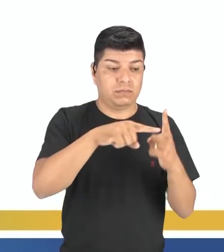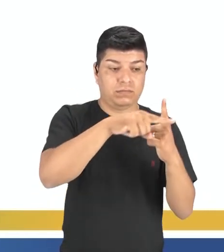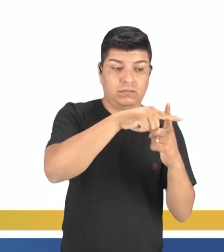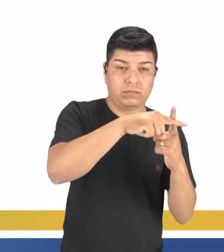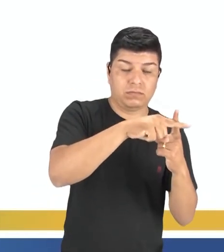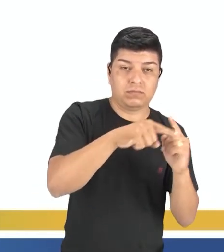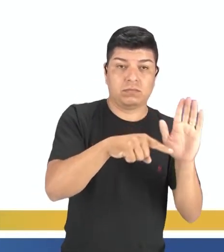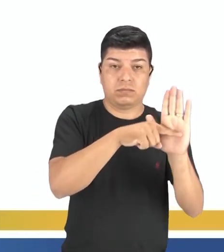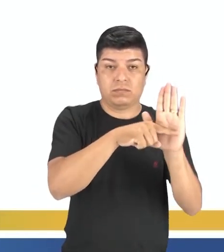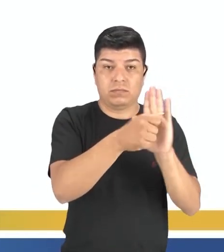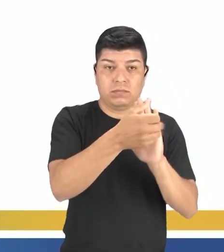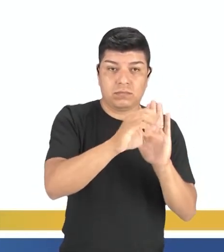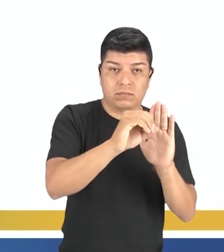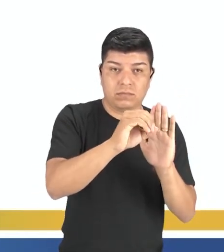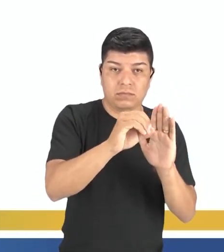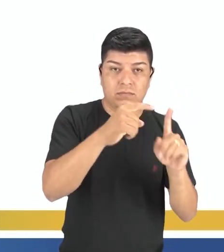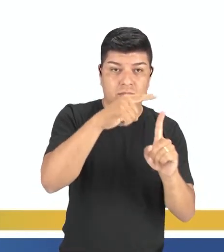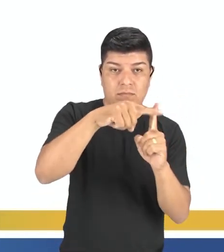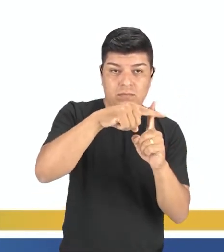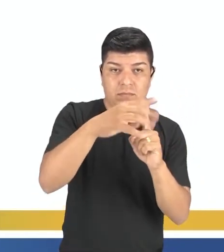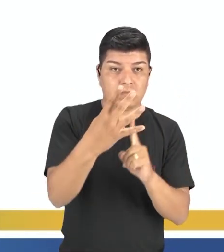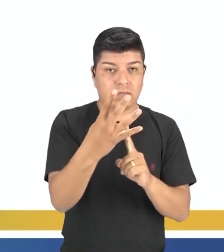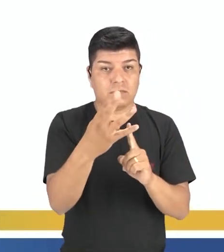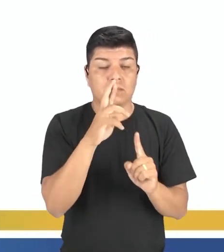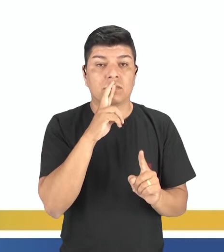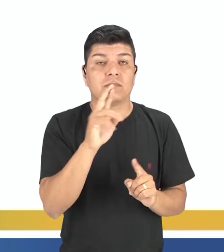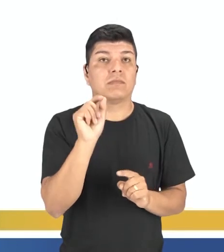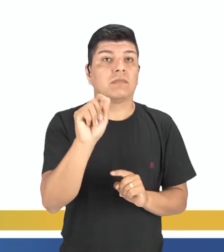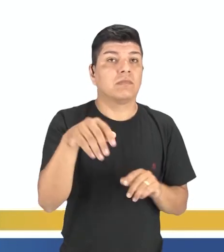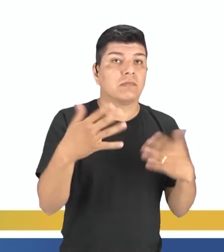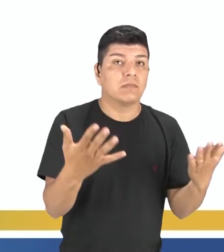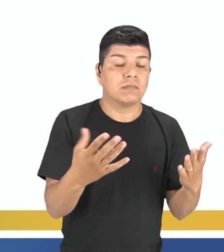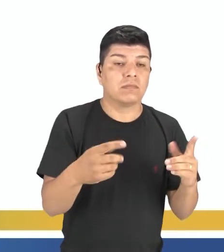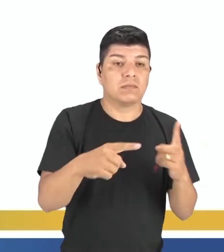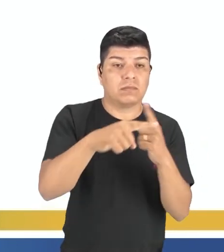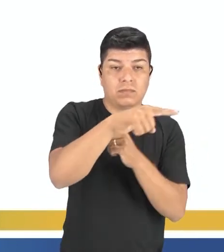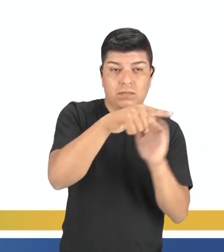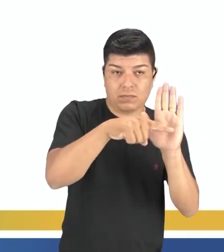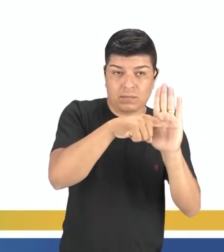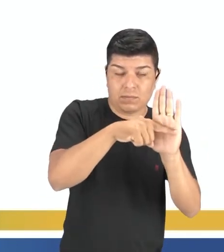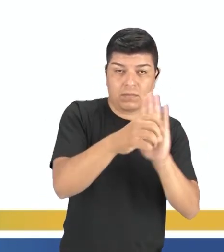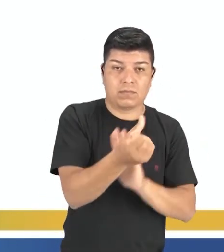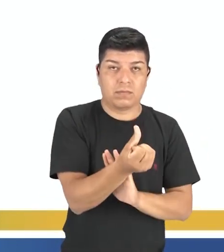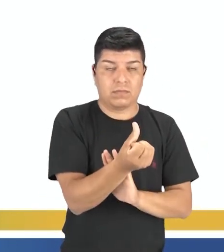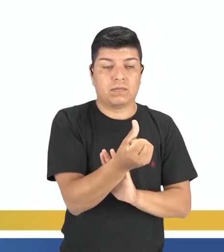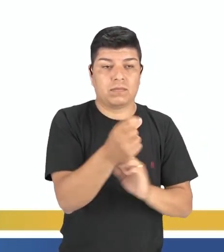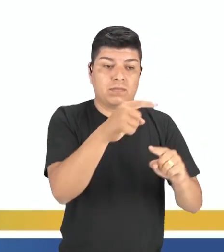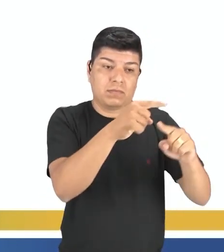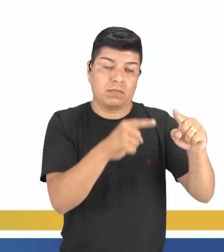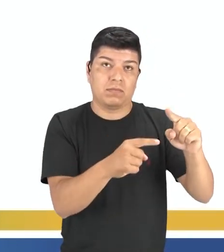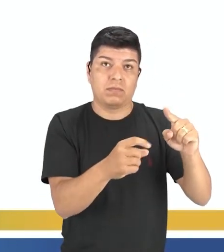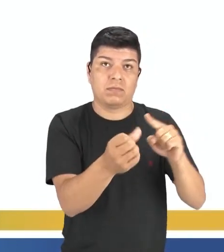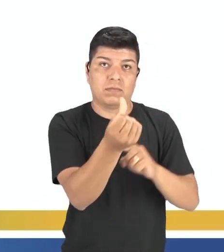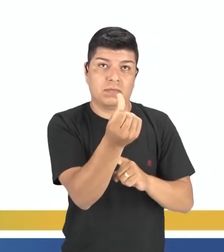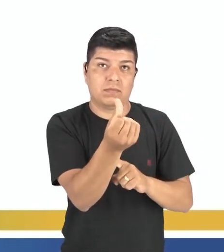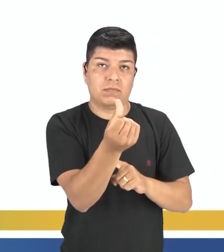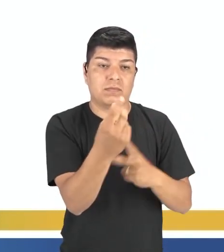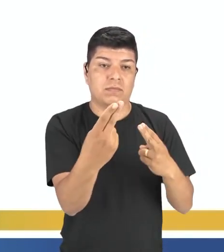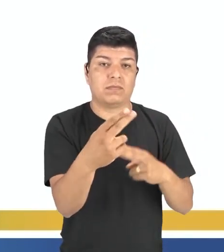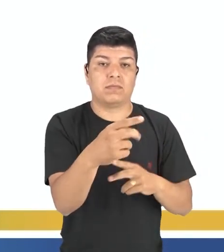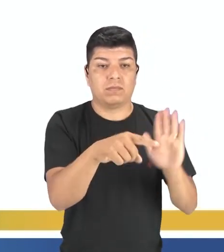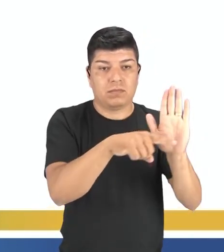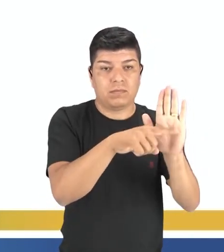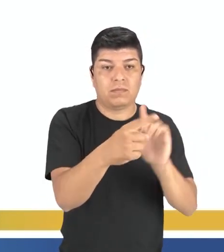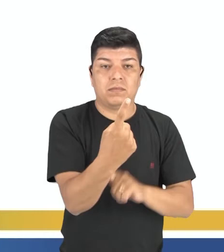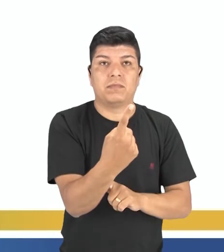positivos, menos 10 mais 4, nos resulta menos 6. E menos 6 dividido para 6, eu tenho menos 1.